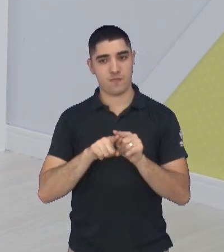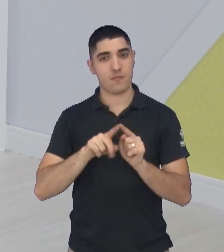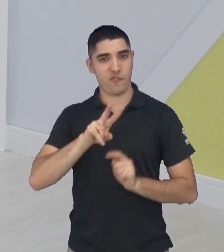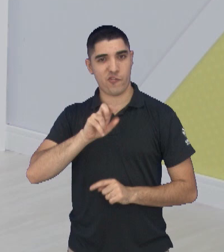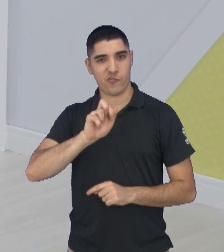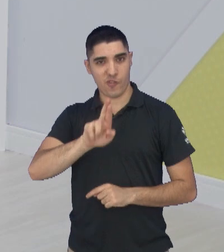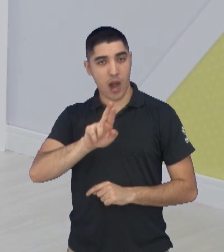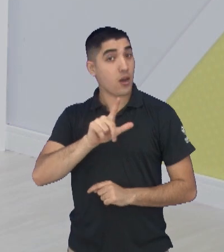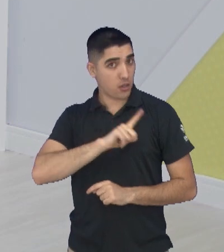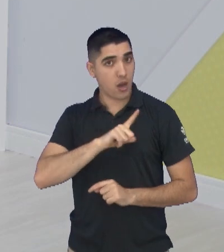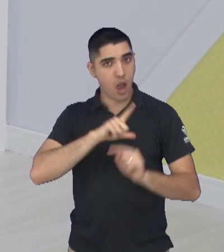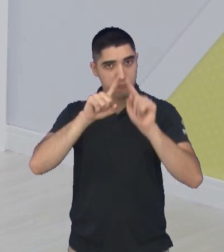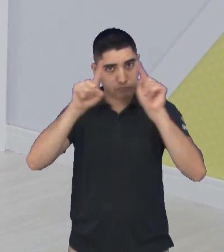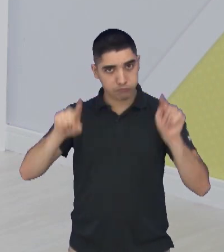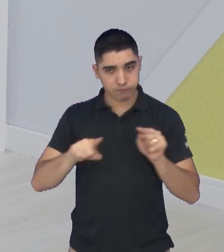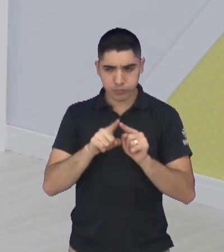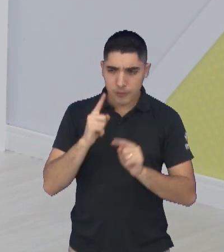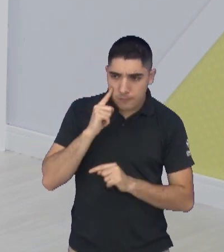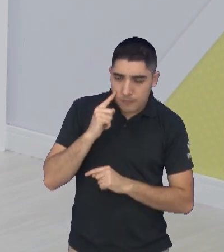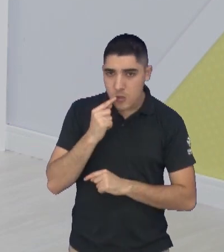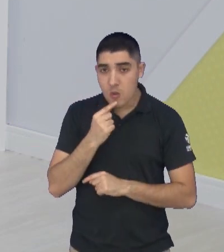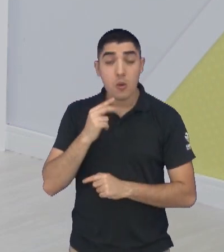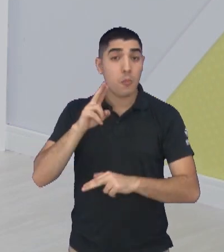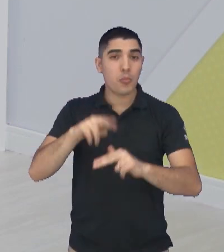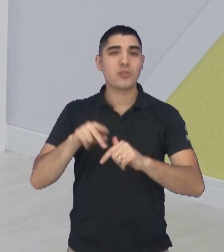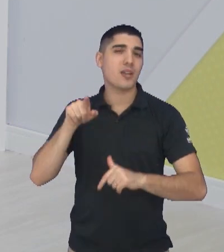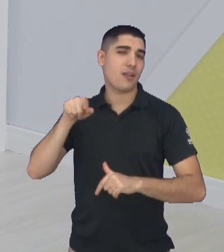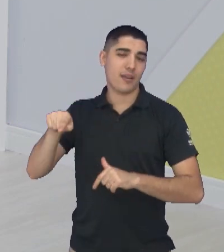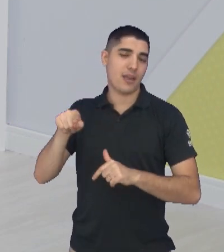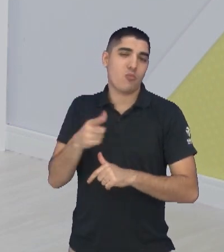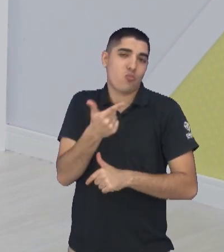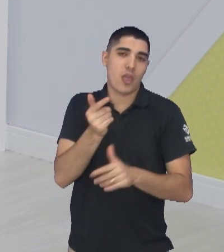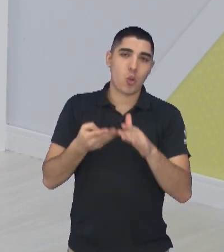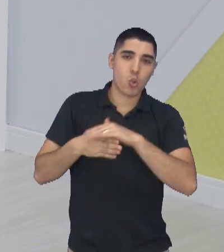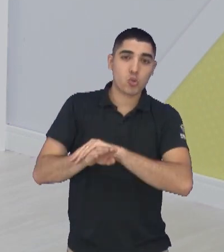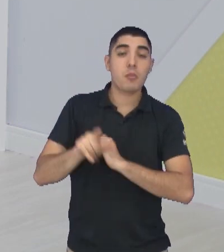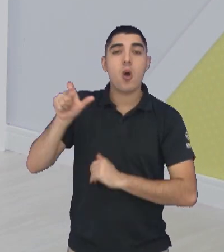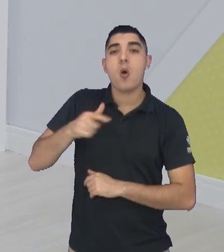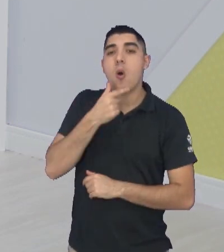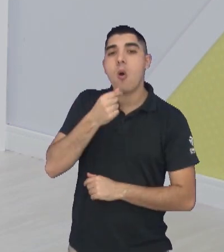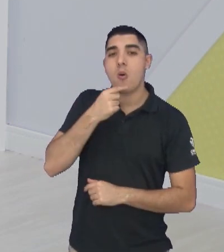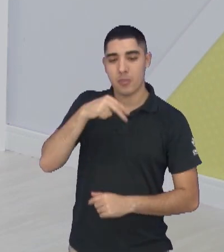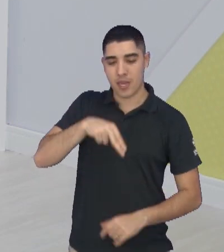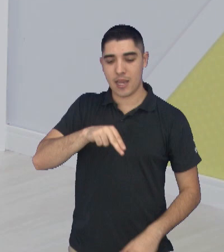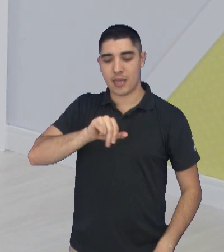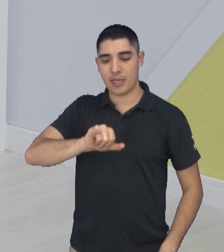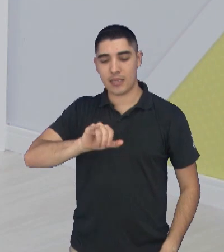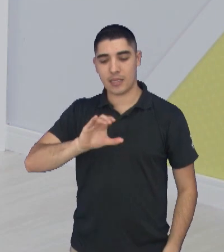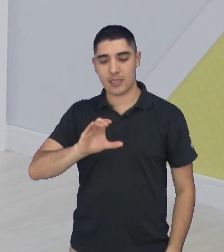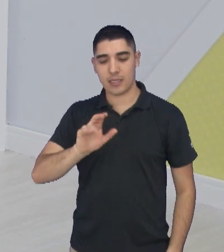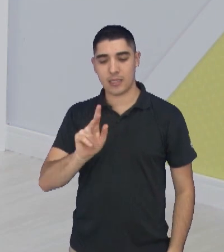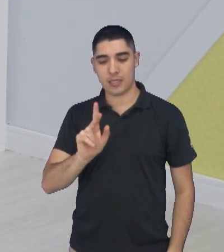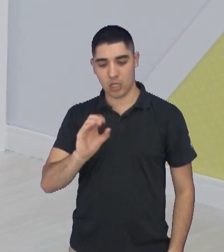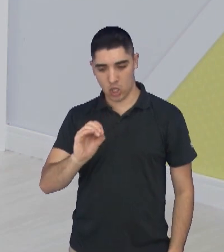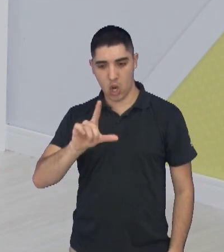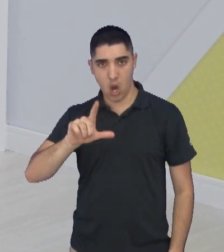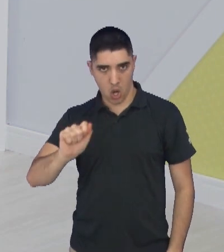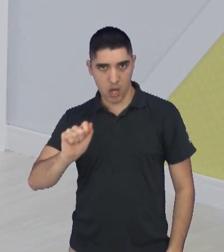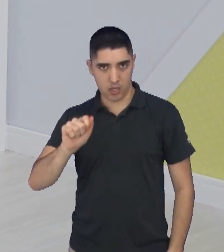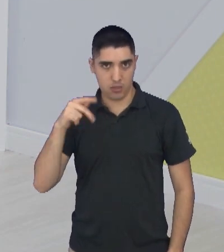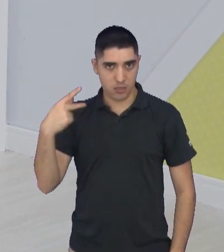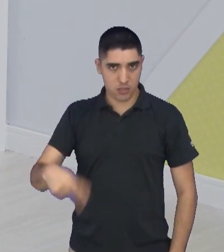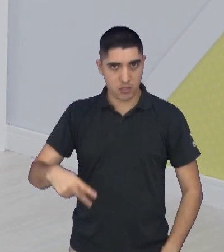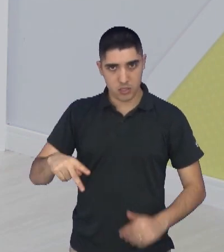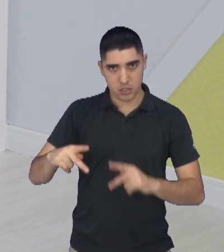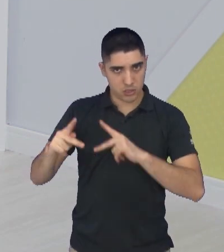momento, talvez até pela falta de costume, né, de ter VAR, só teve o Nicola, o jogador Nicola do São José, ele